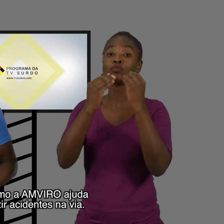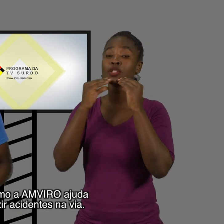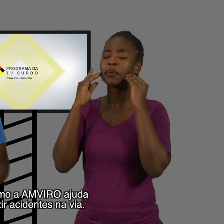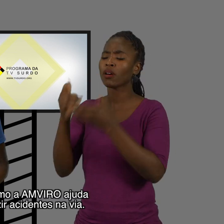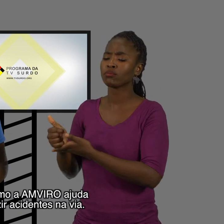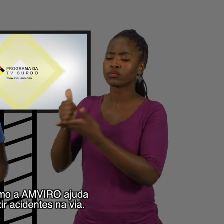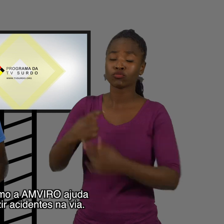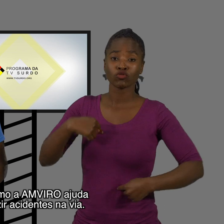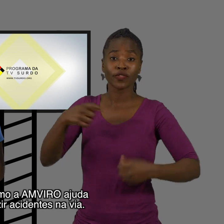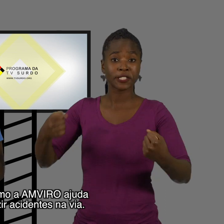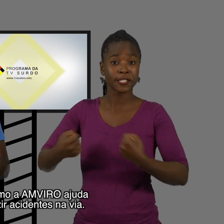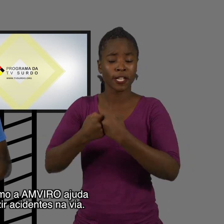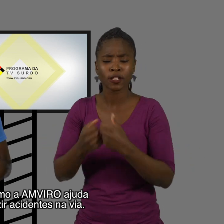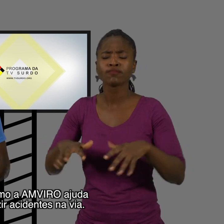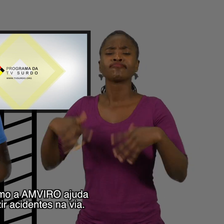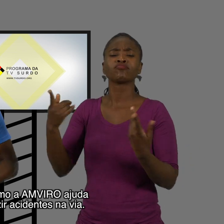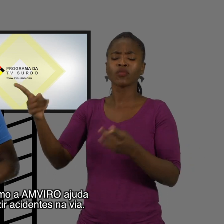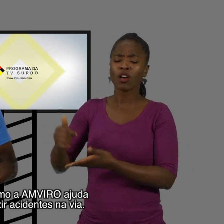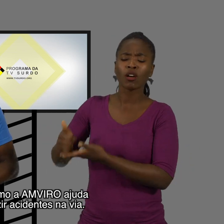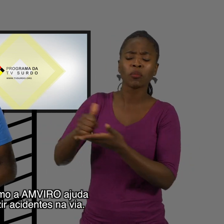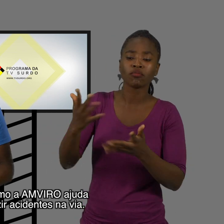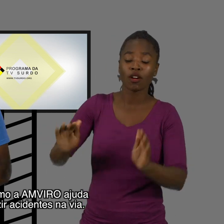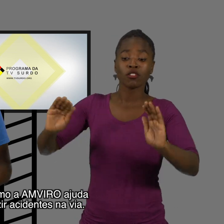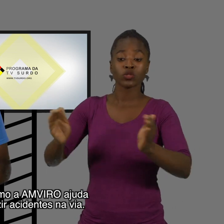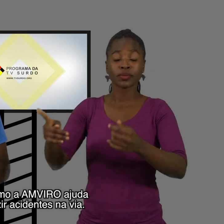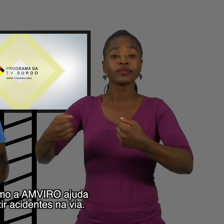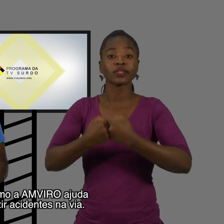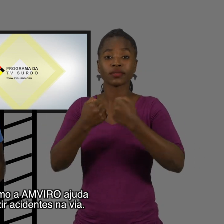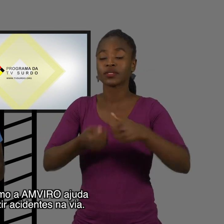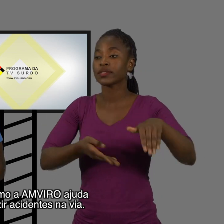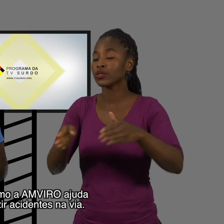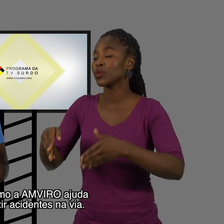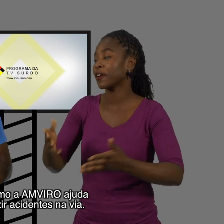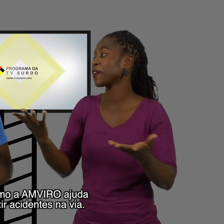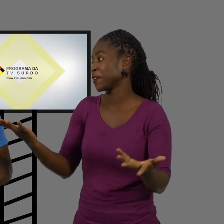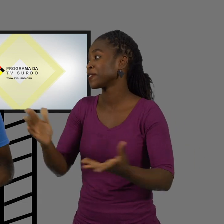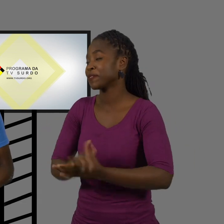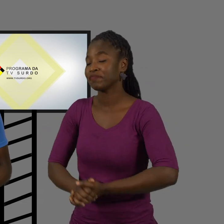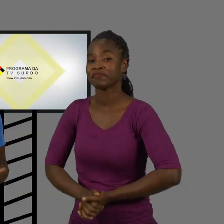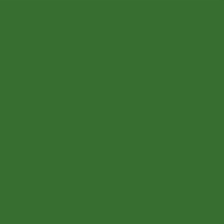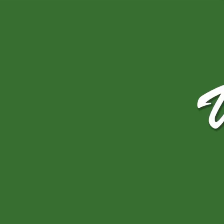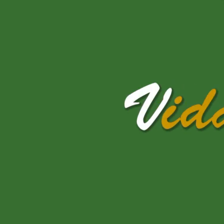Veja como a Amviro ajuda a reduzir acidentes na via.